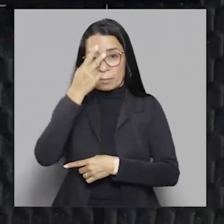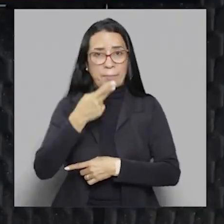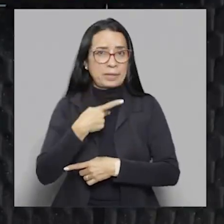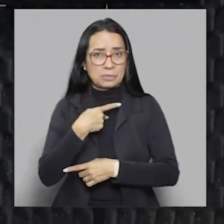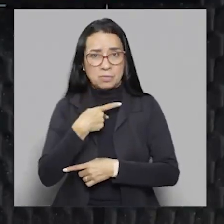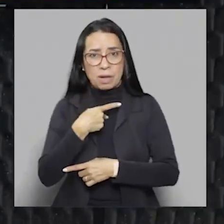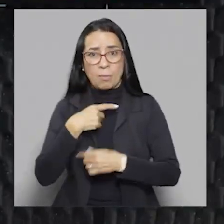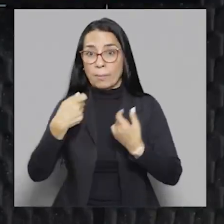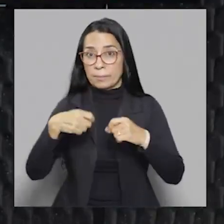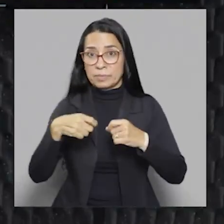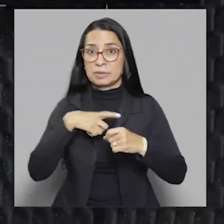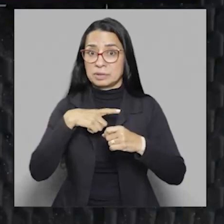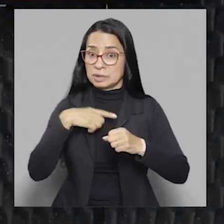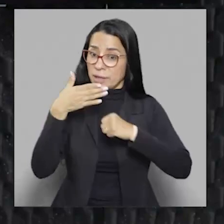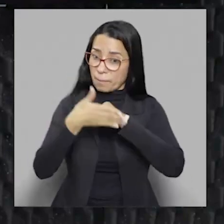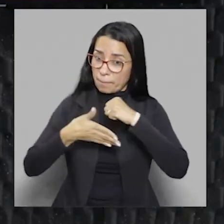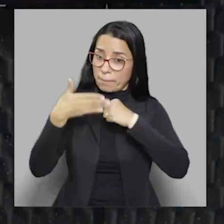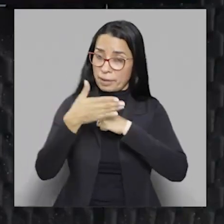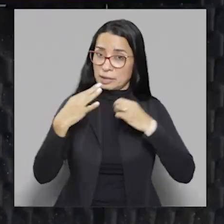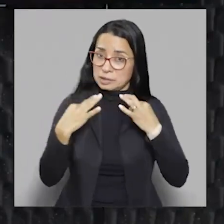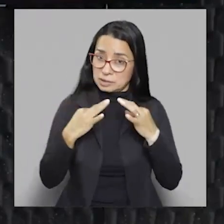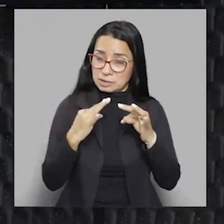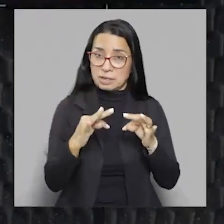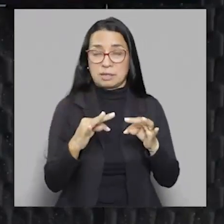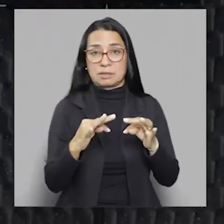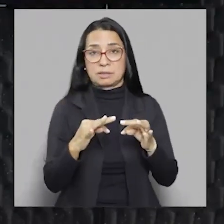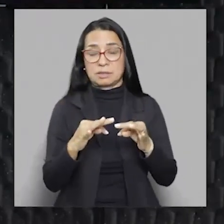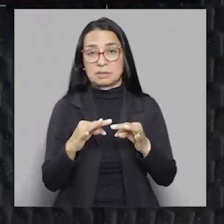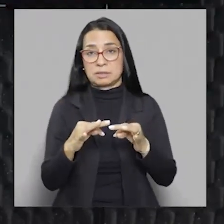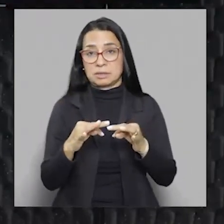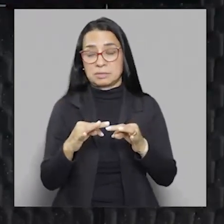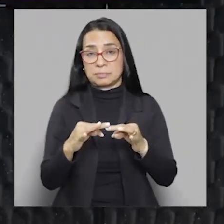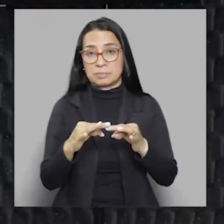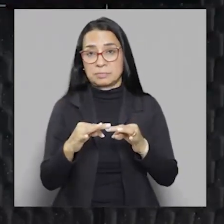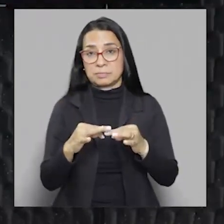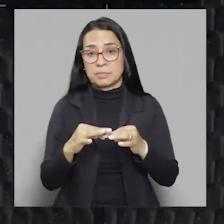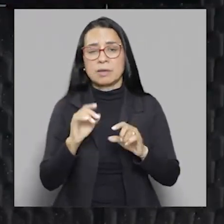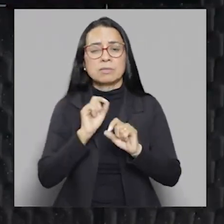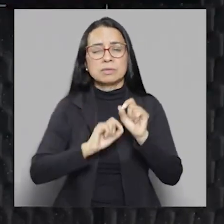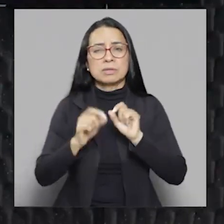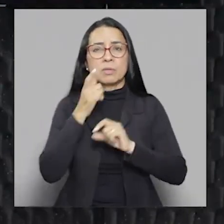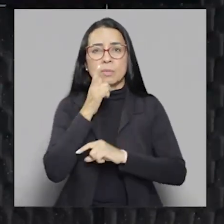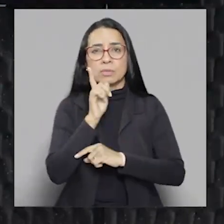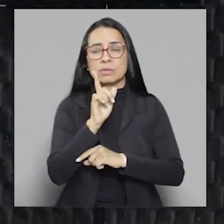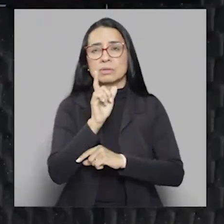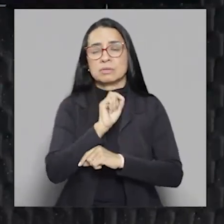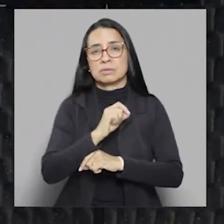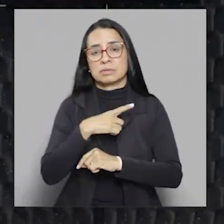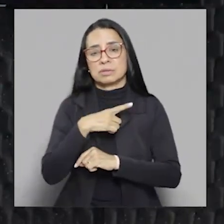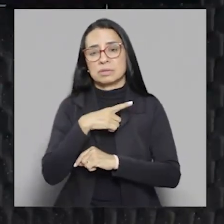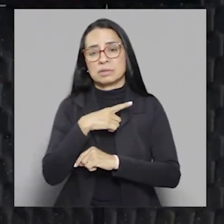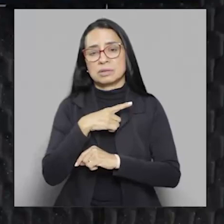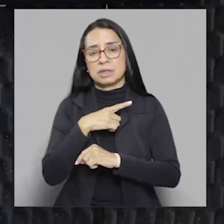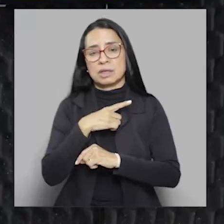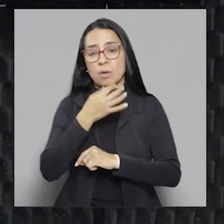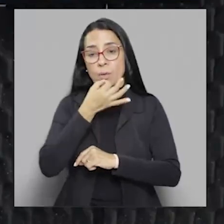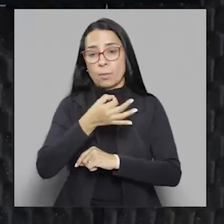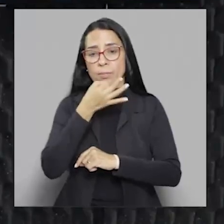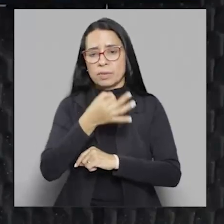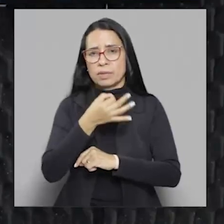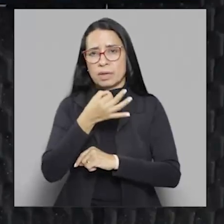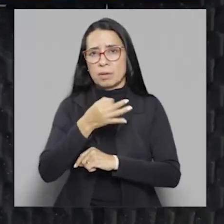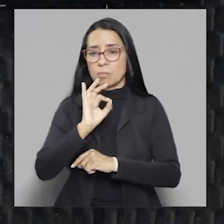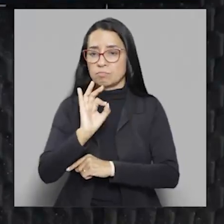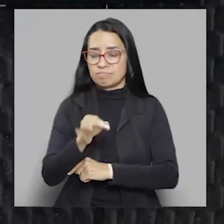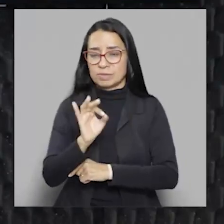base, pelo menos técnica, limite, mínima que seja, para que você consiga colocar um ponto de vista coerente. Por